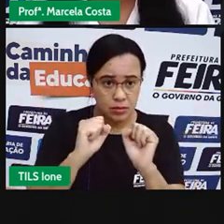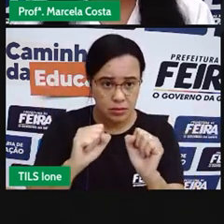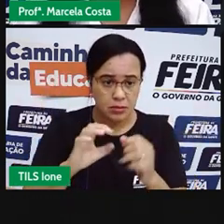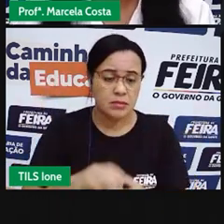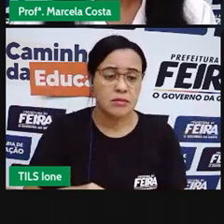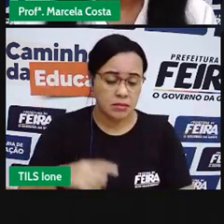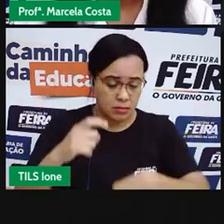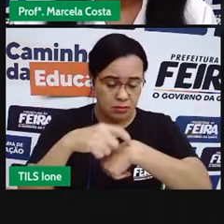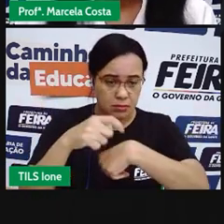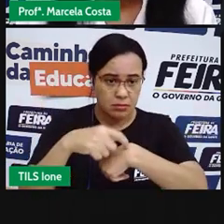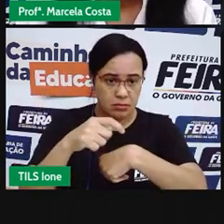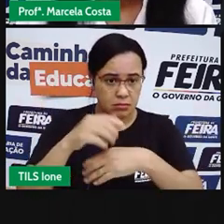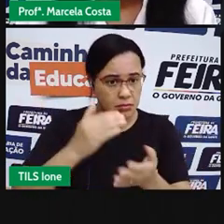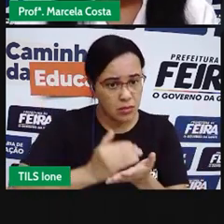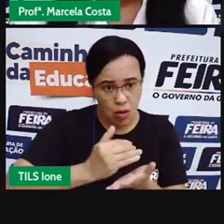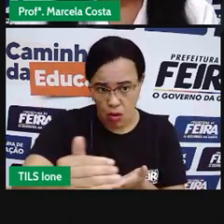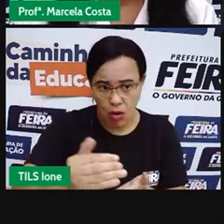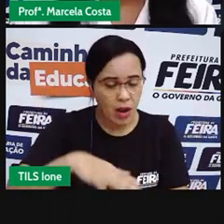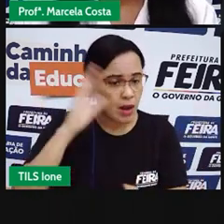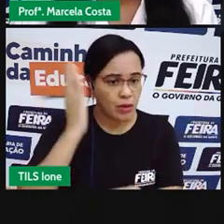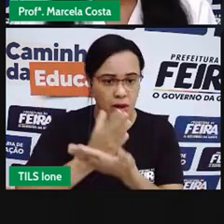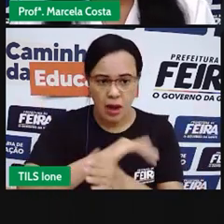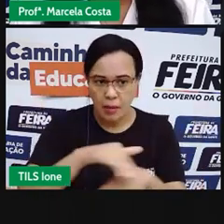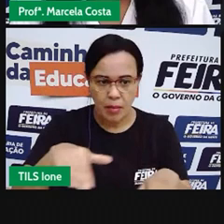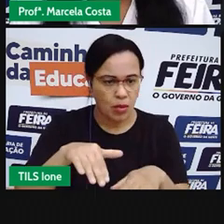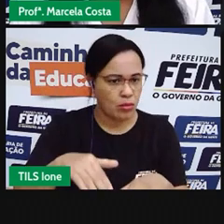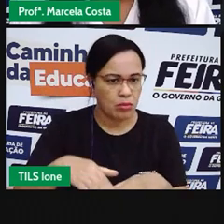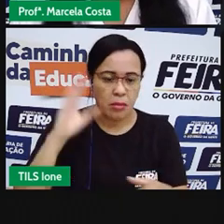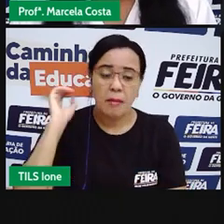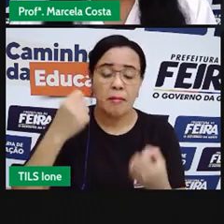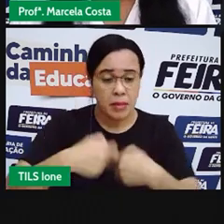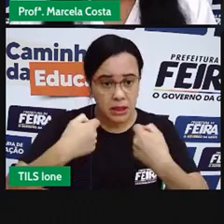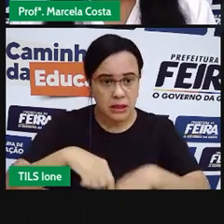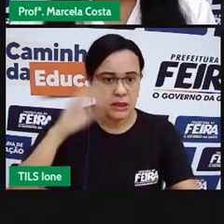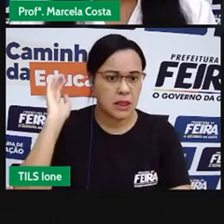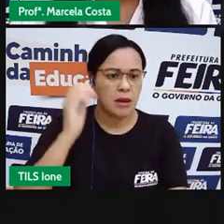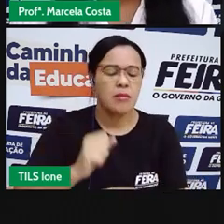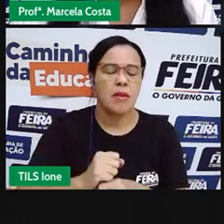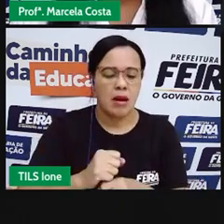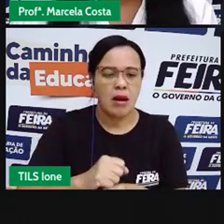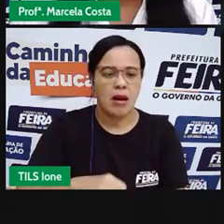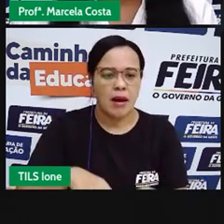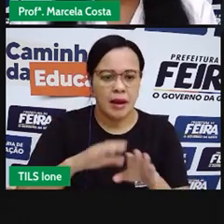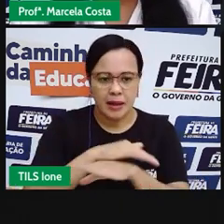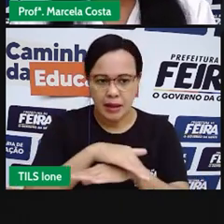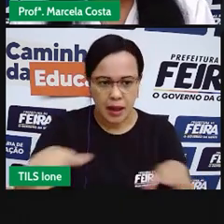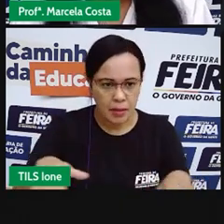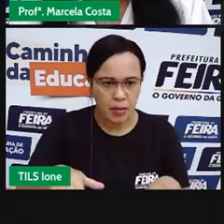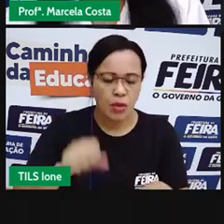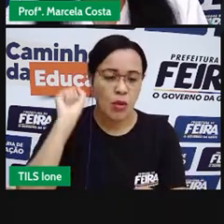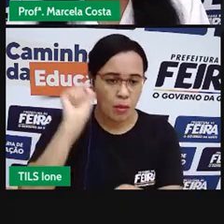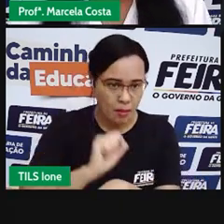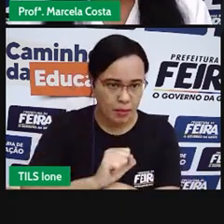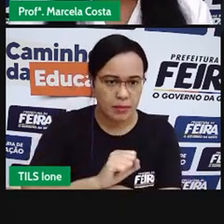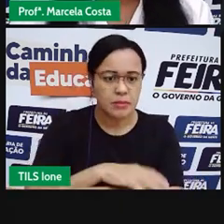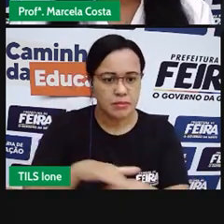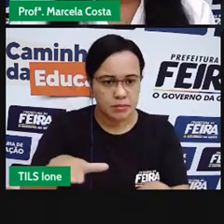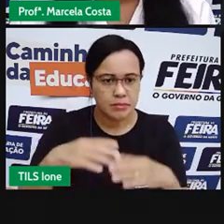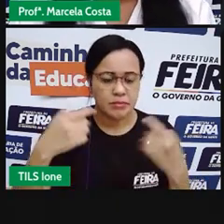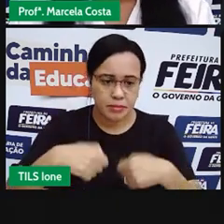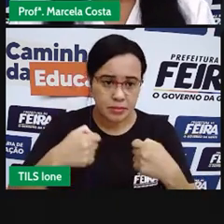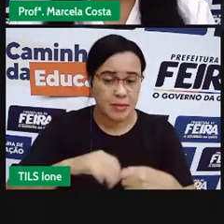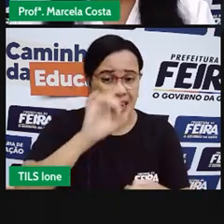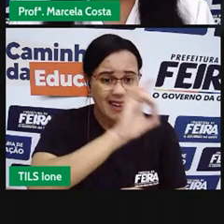desse horário não é permitido. Mas isso vai variar, essas determinações vão variar de município para